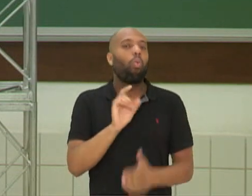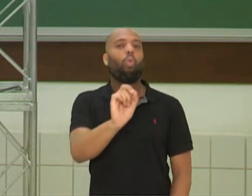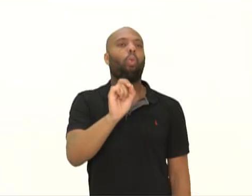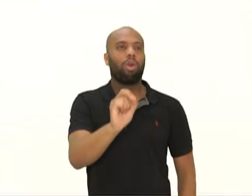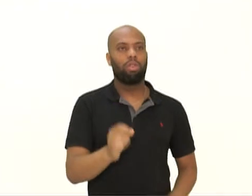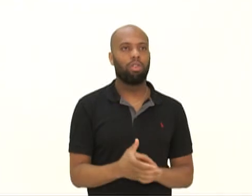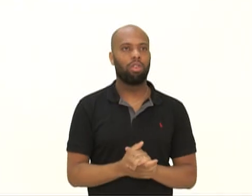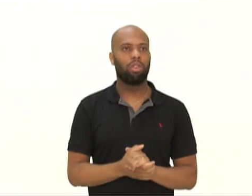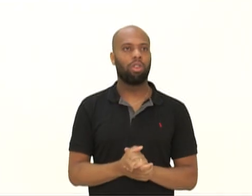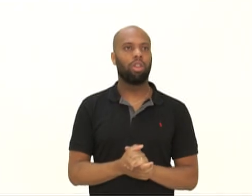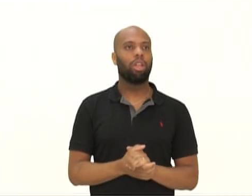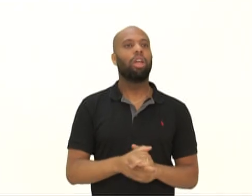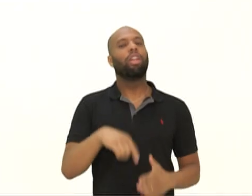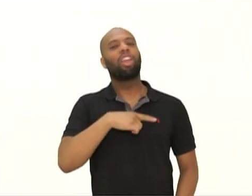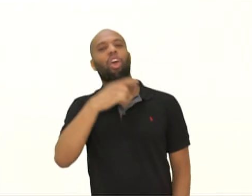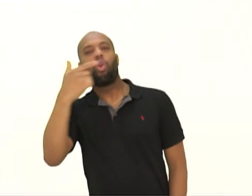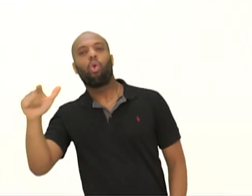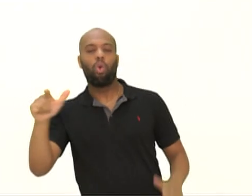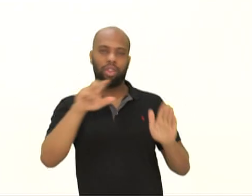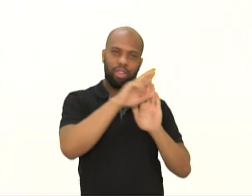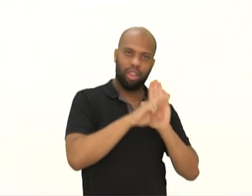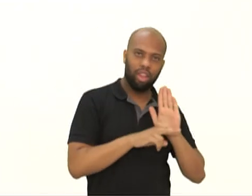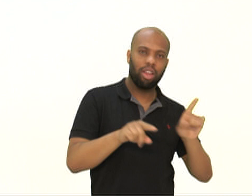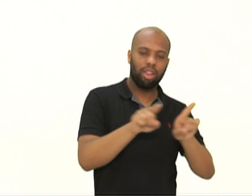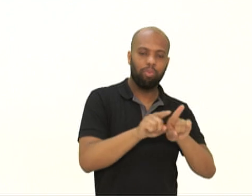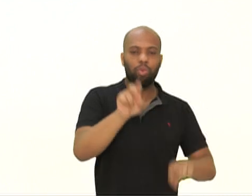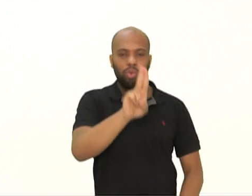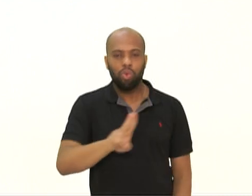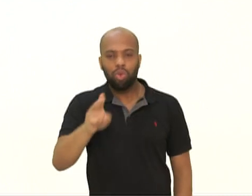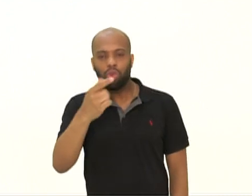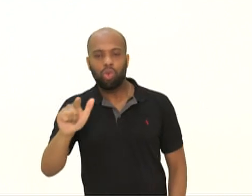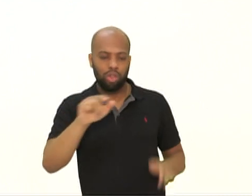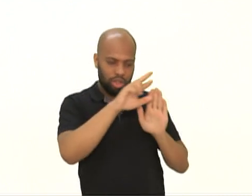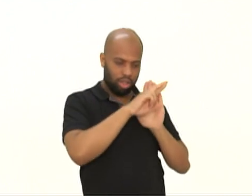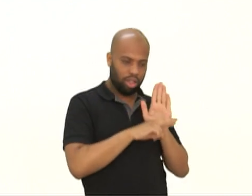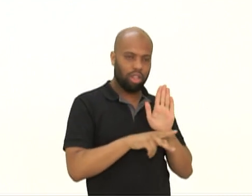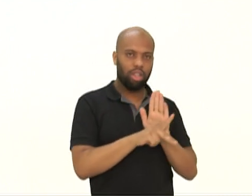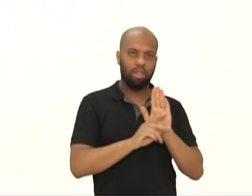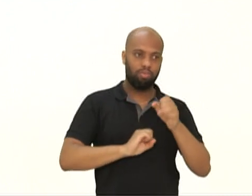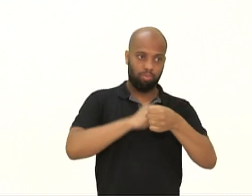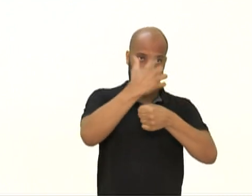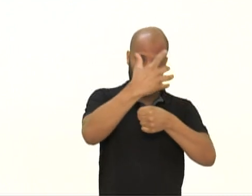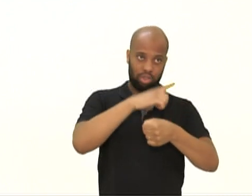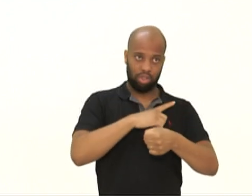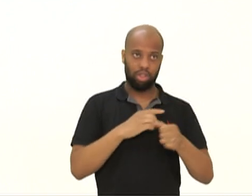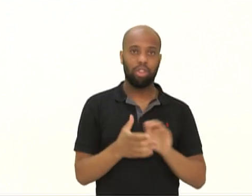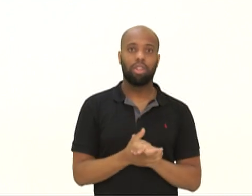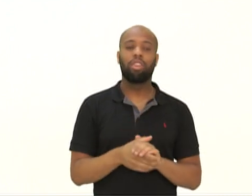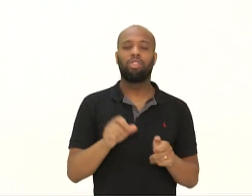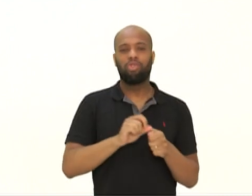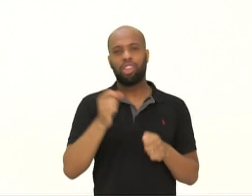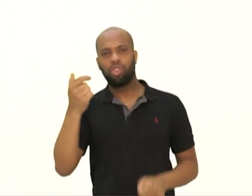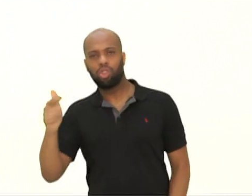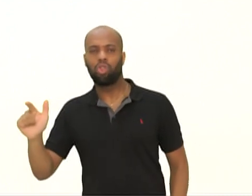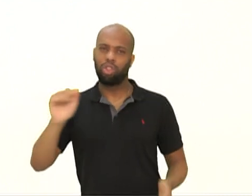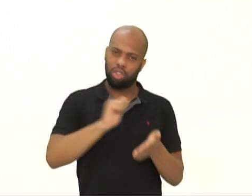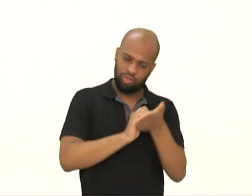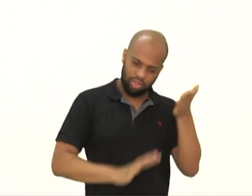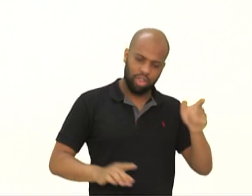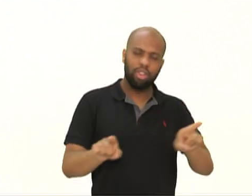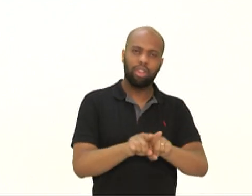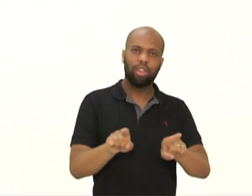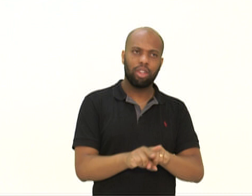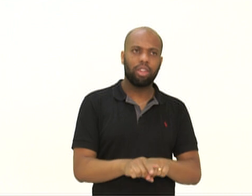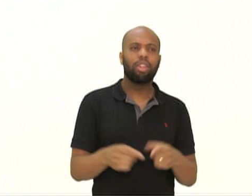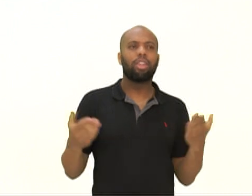outras características quando a gente evolui da equação para a função exponencial. Certo? Fiquem